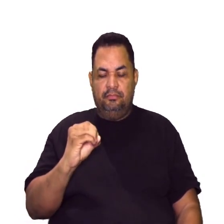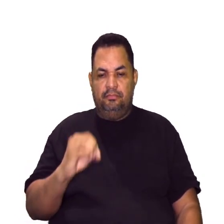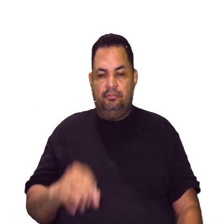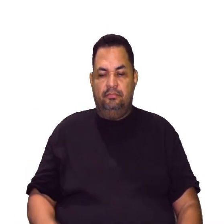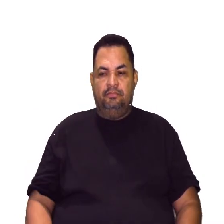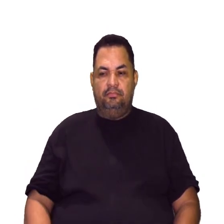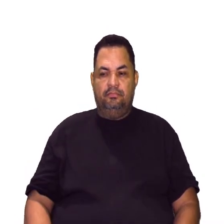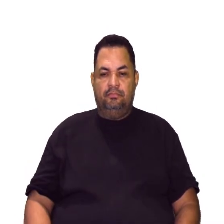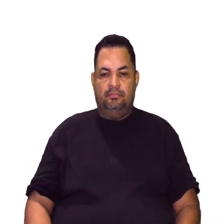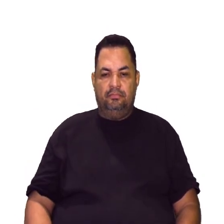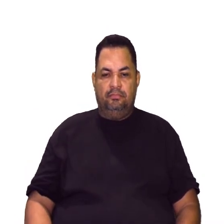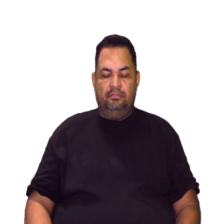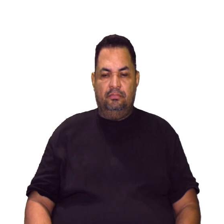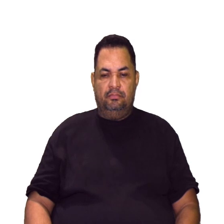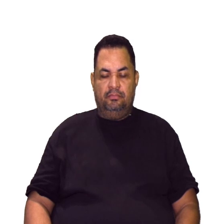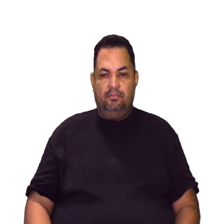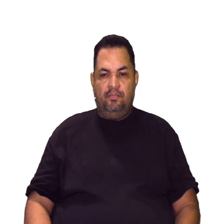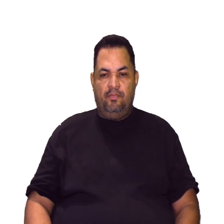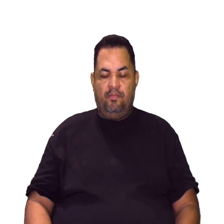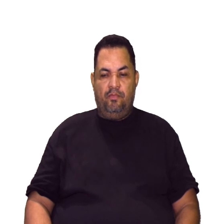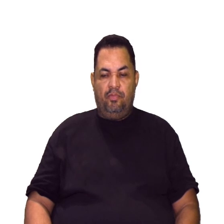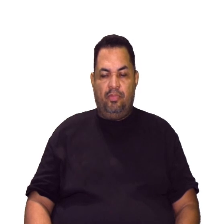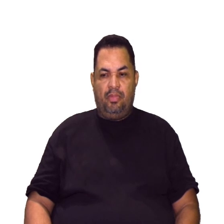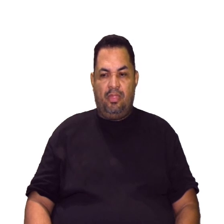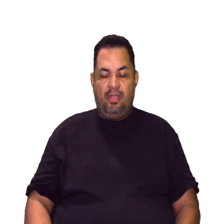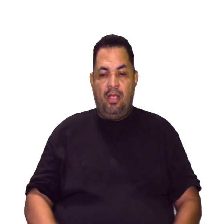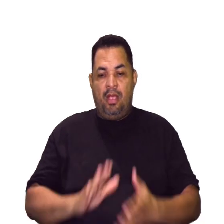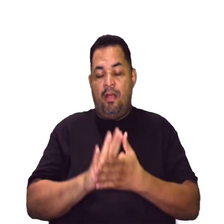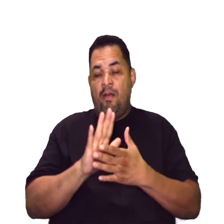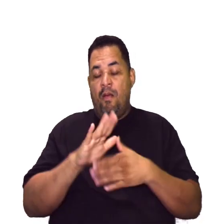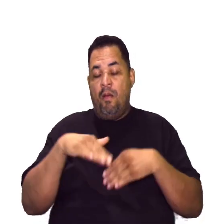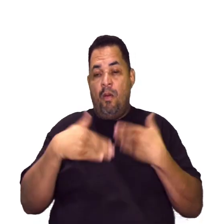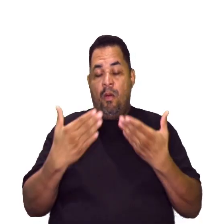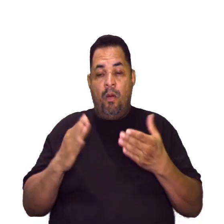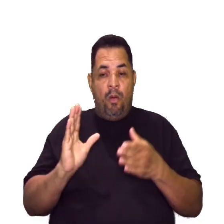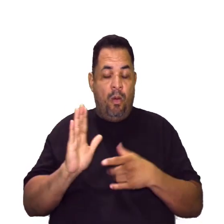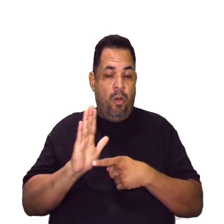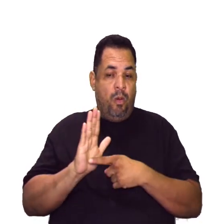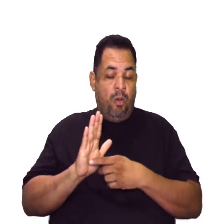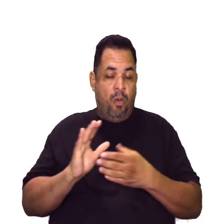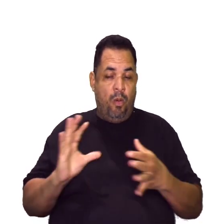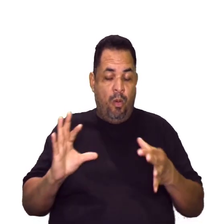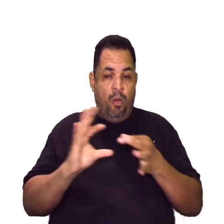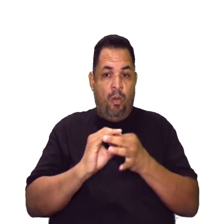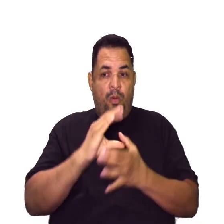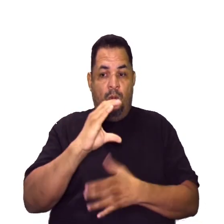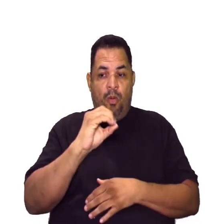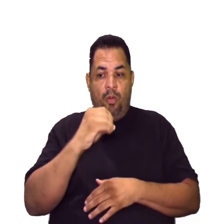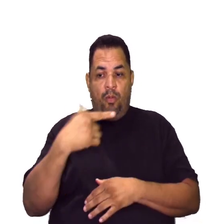Um carbono, ok? Que ao se ligar com o oxigênio,